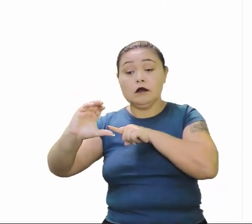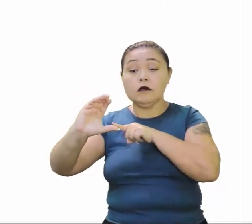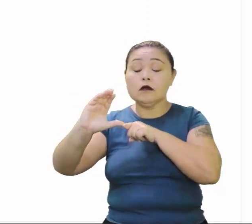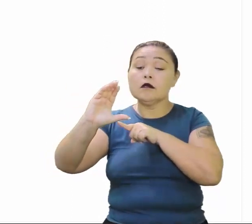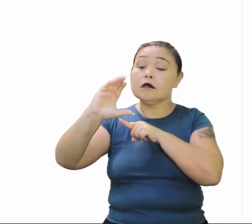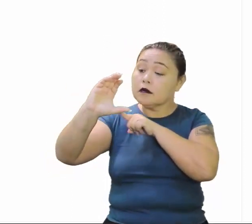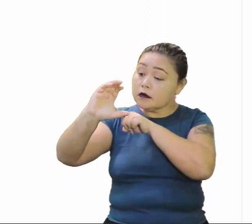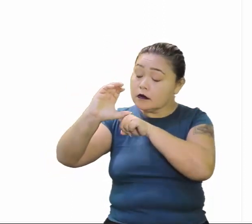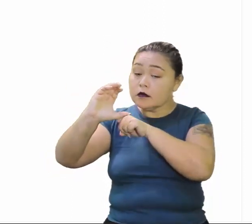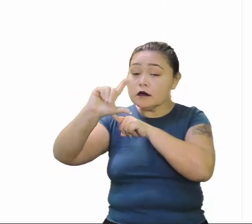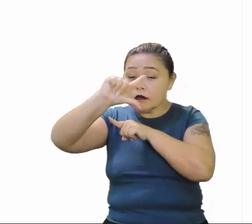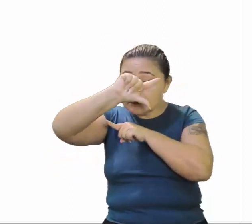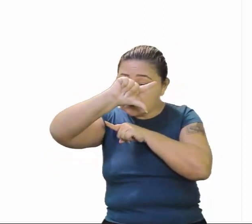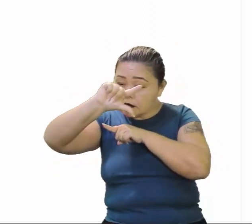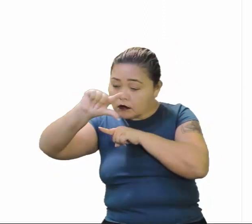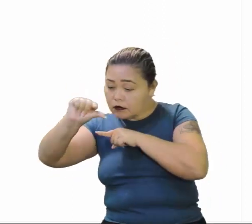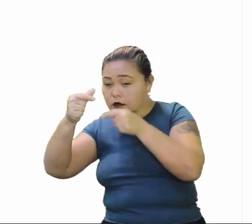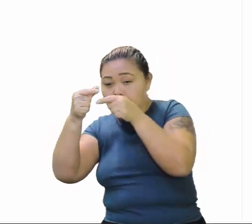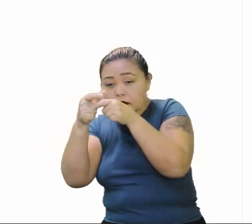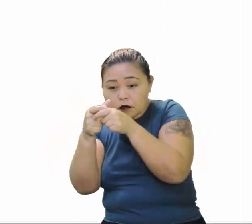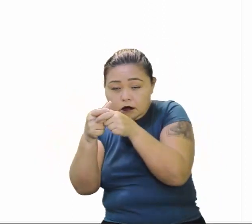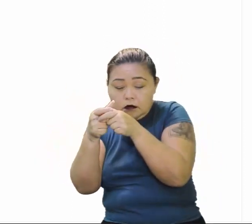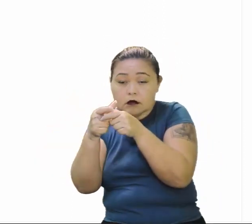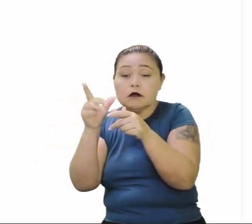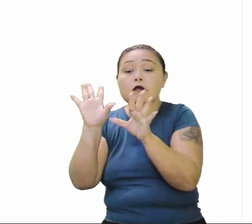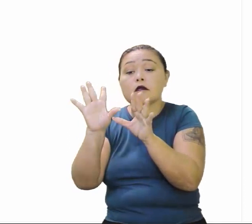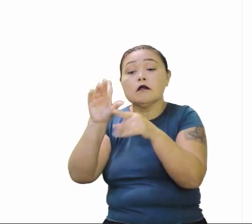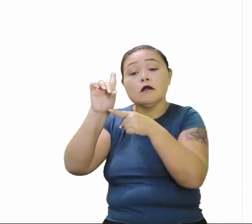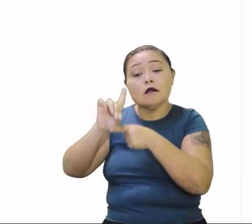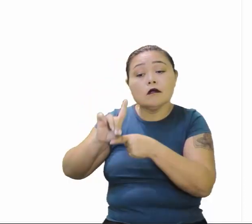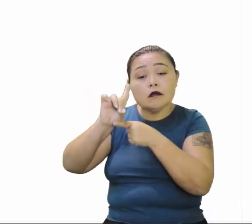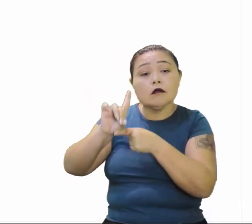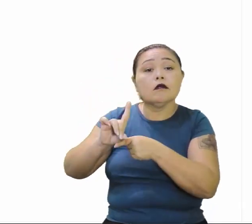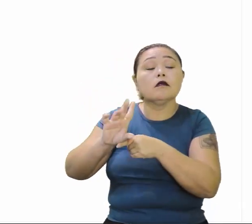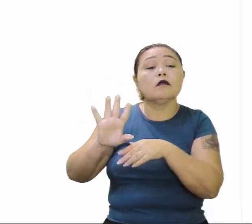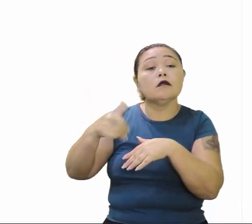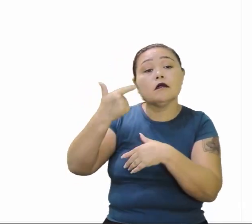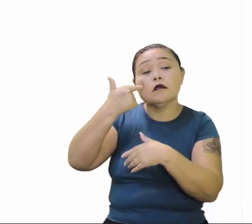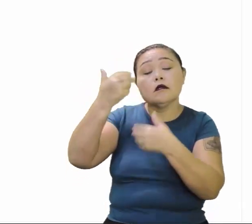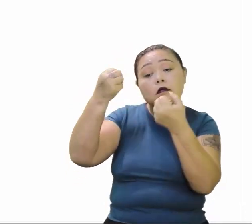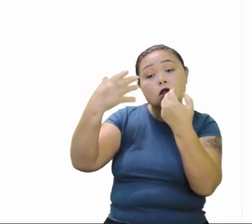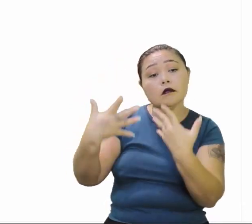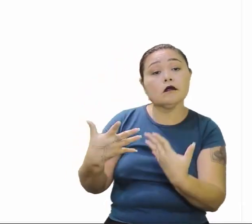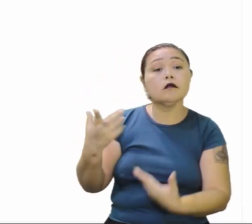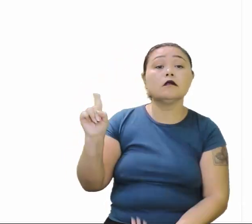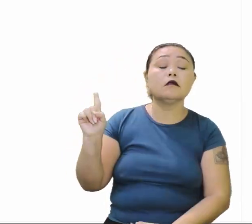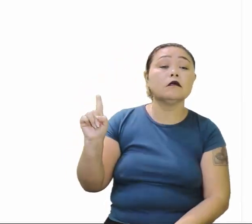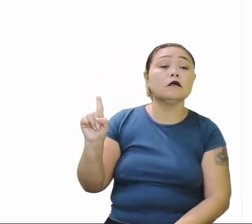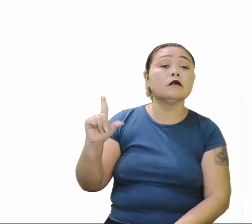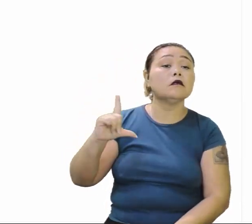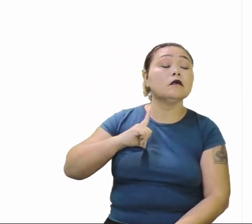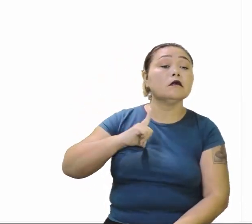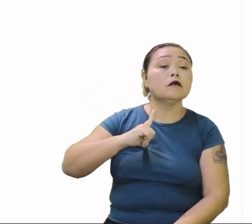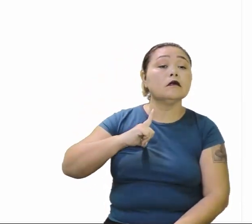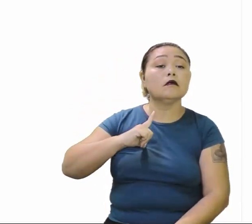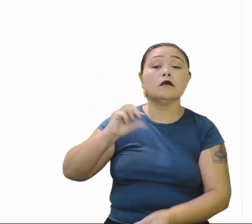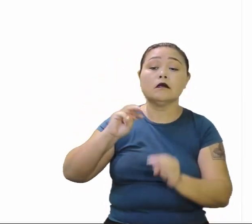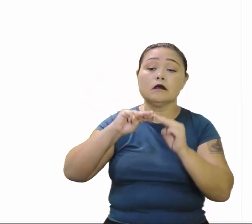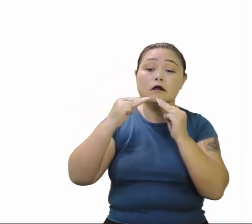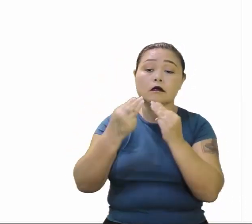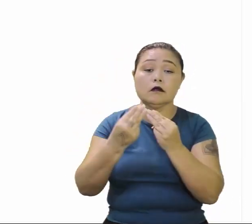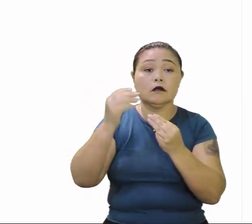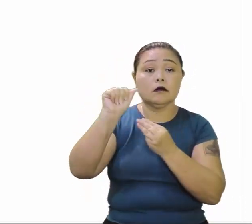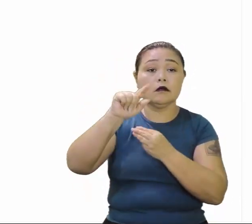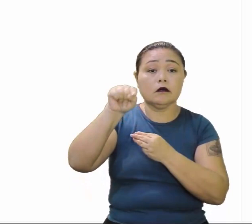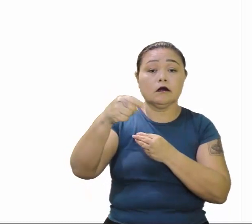C é a substância que tem a maior densidade, tá joia? Partindo para o comentário, nós vimos a massa de A é